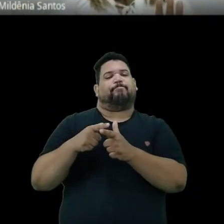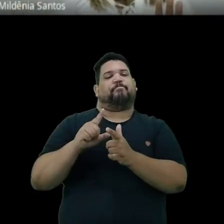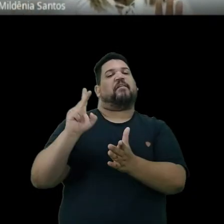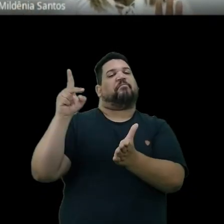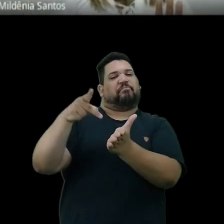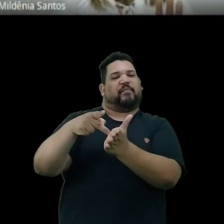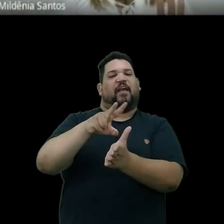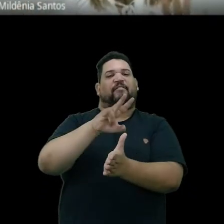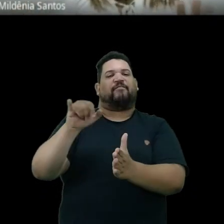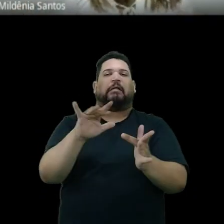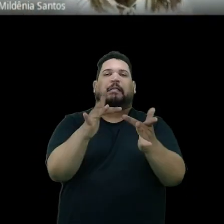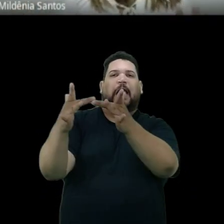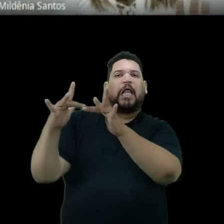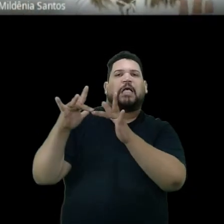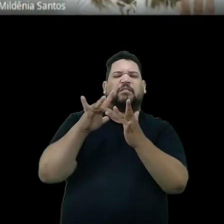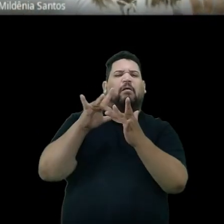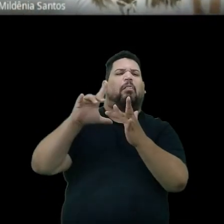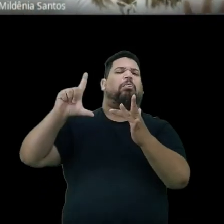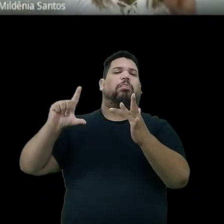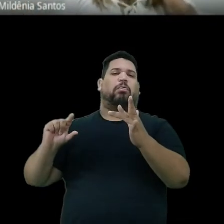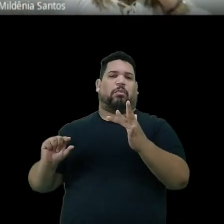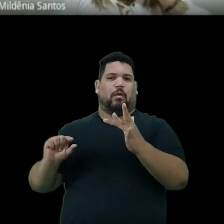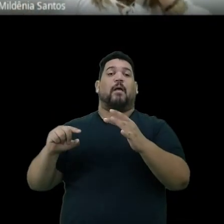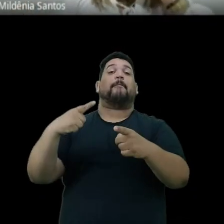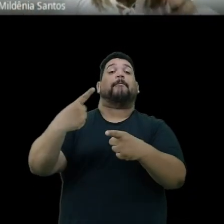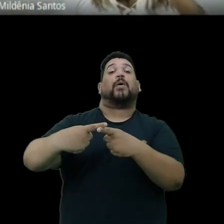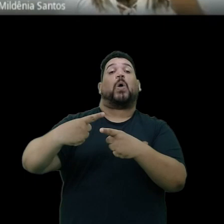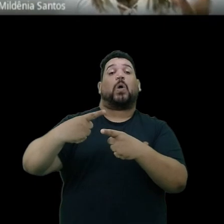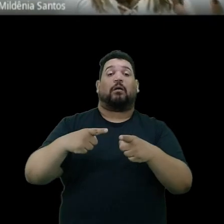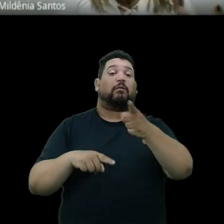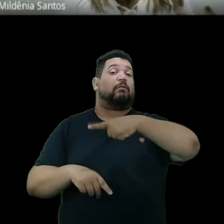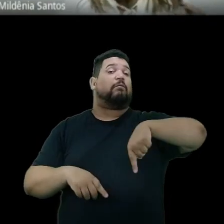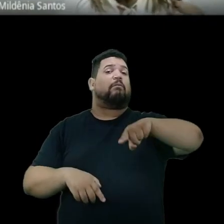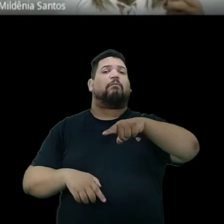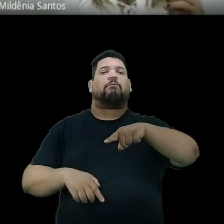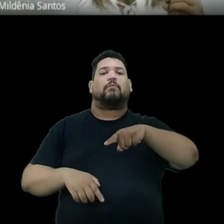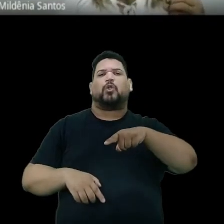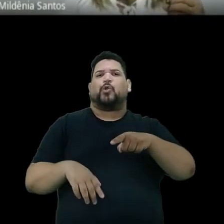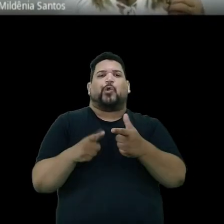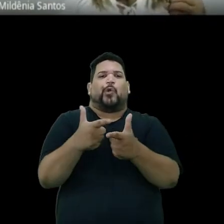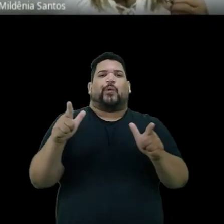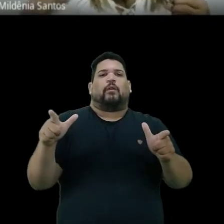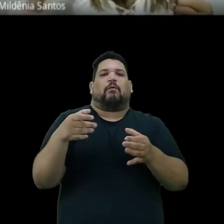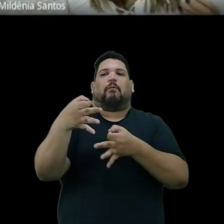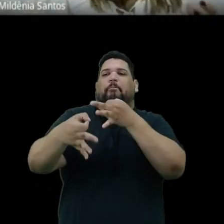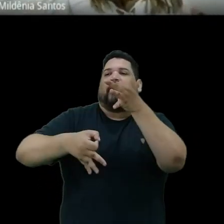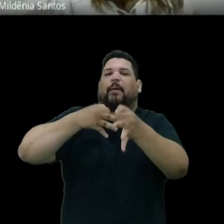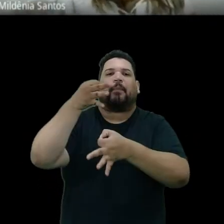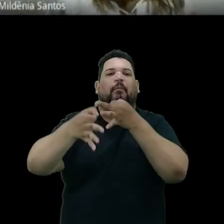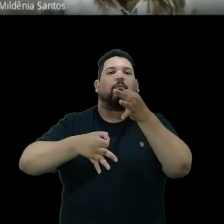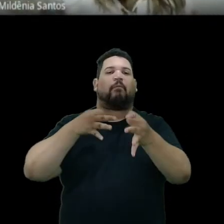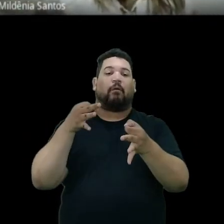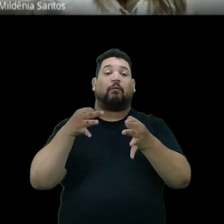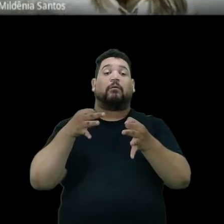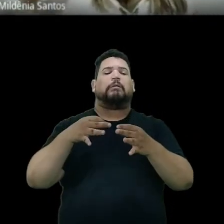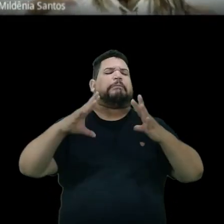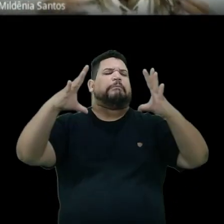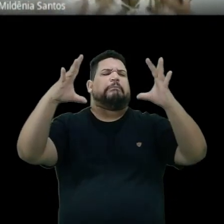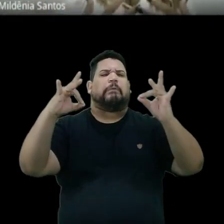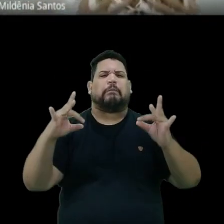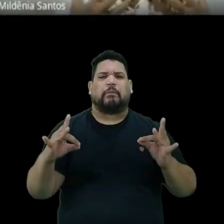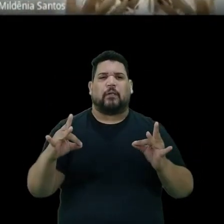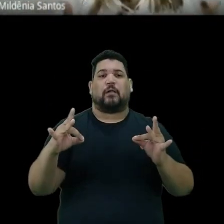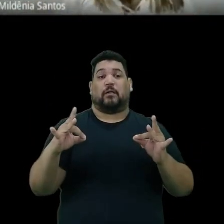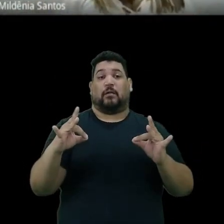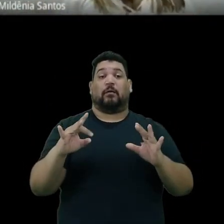interação social. Por quê? Porque eu não tenho argumentos, eu não tenho especificidades,